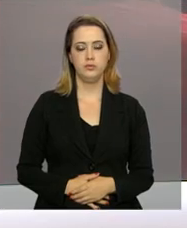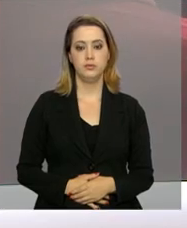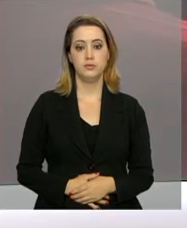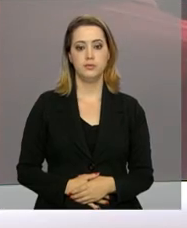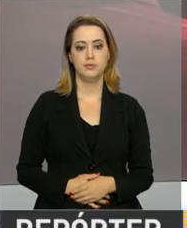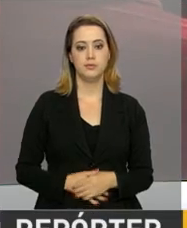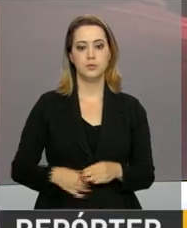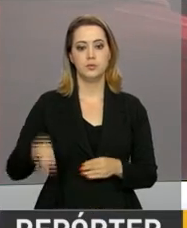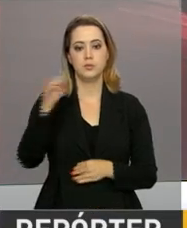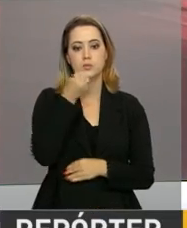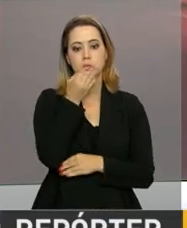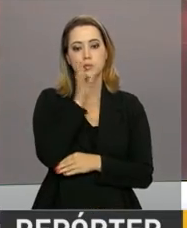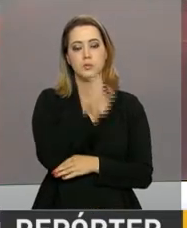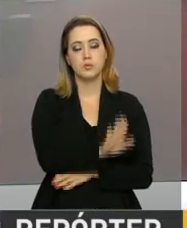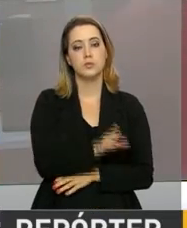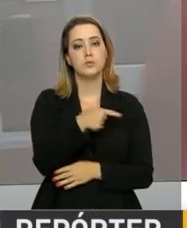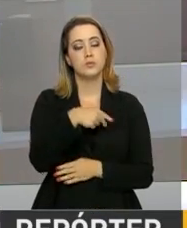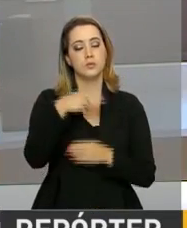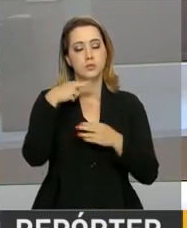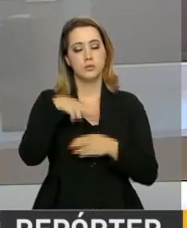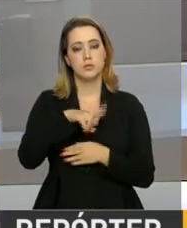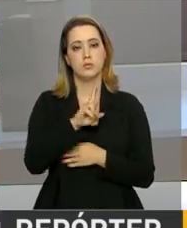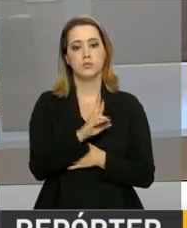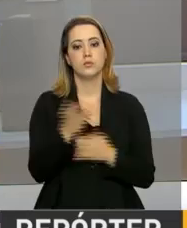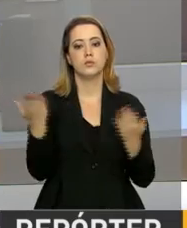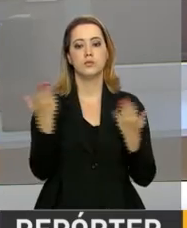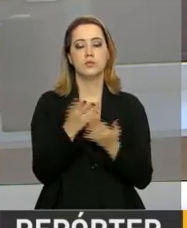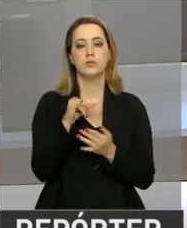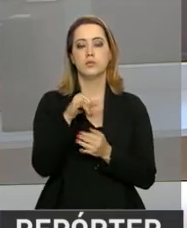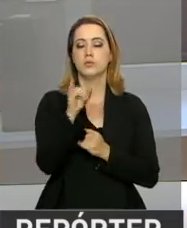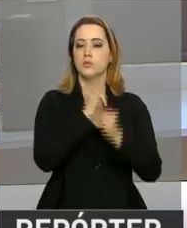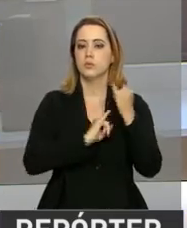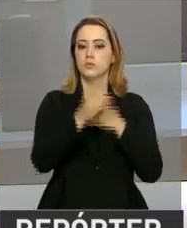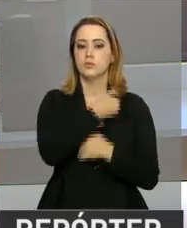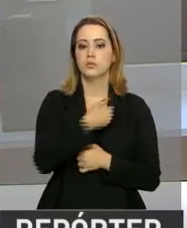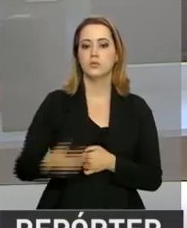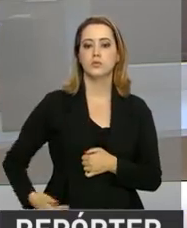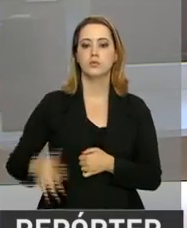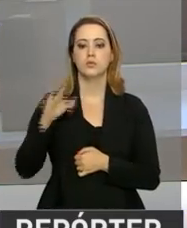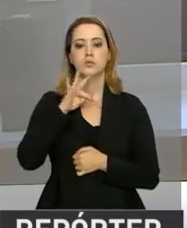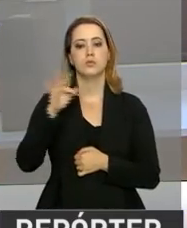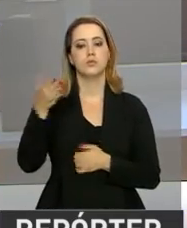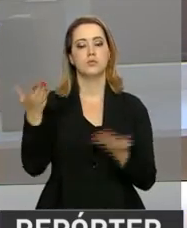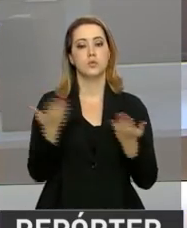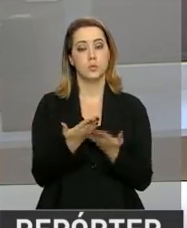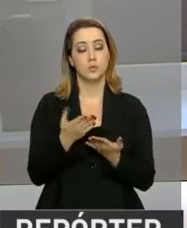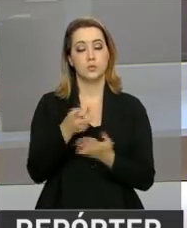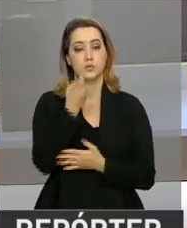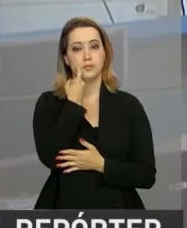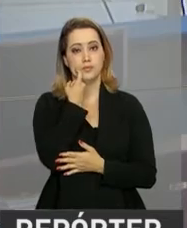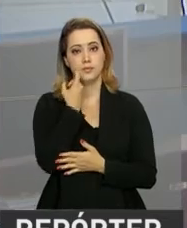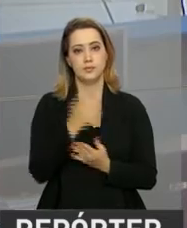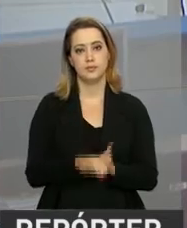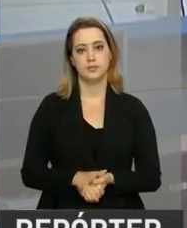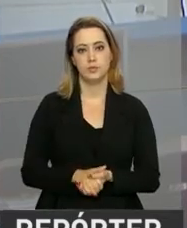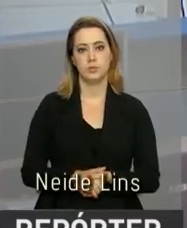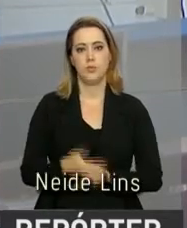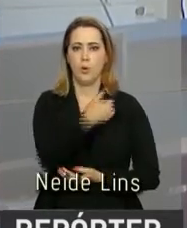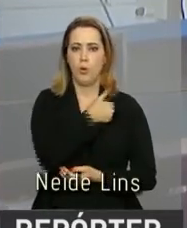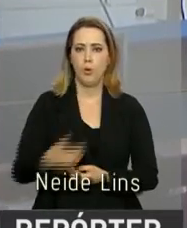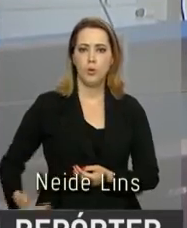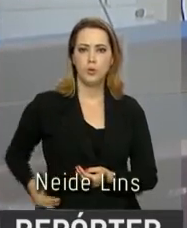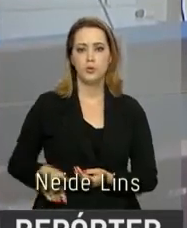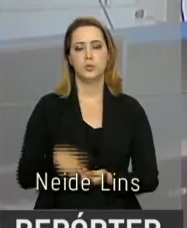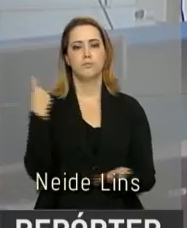olá boa tarde o repórter nbr está de volta com as notícias do governo federal desta sexta feira o governo